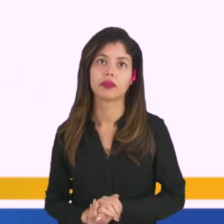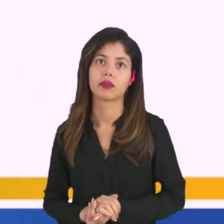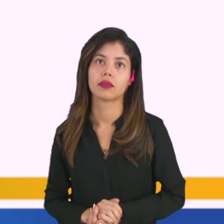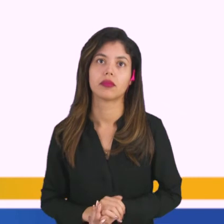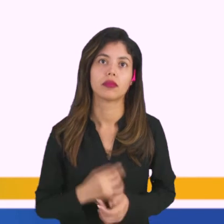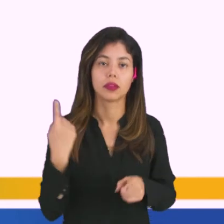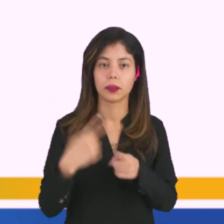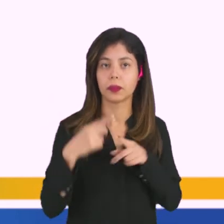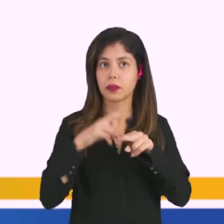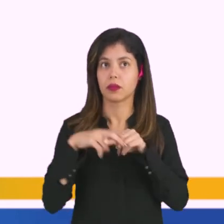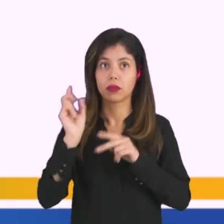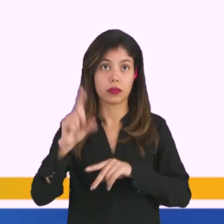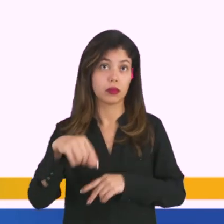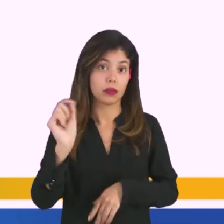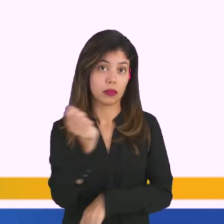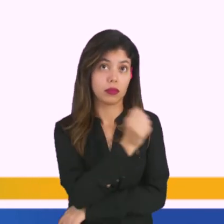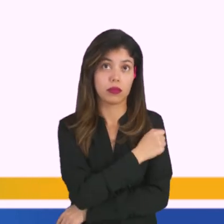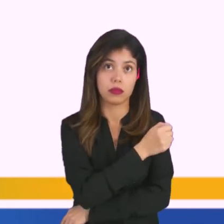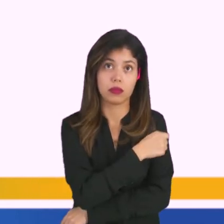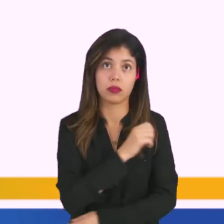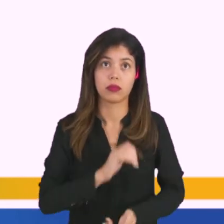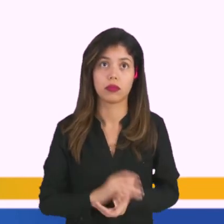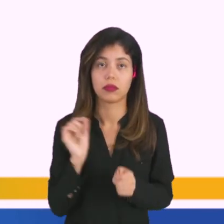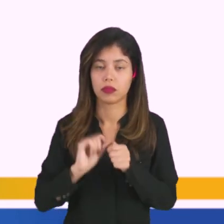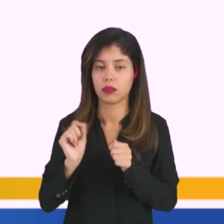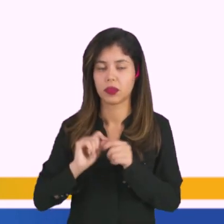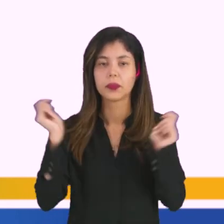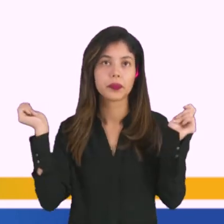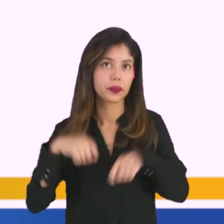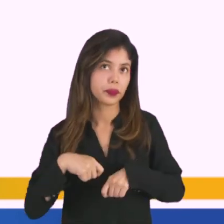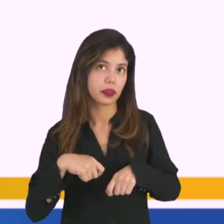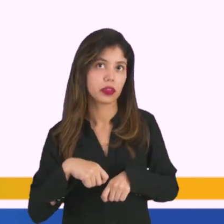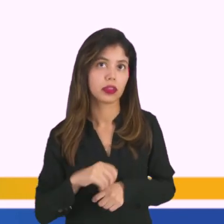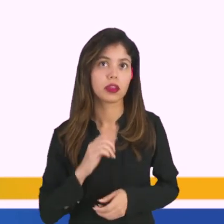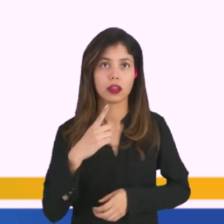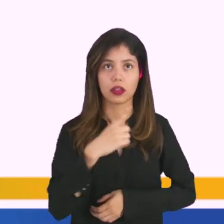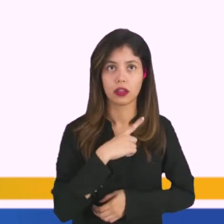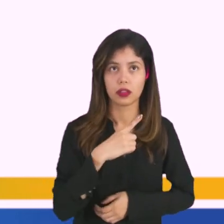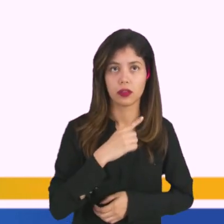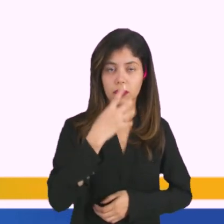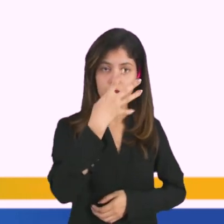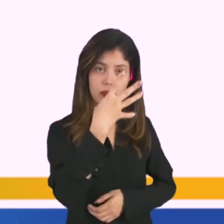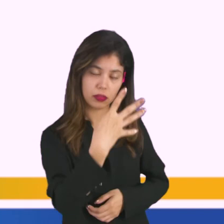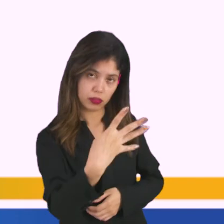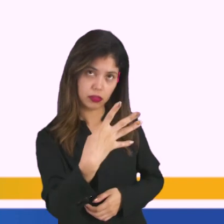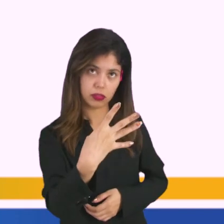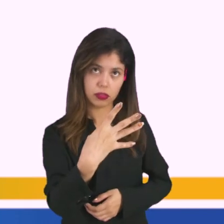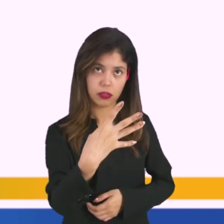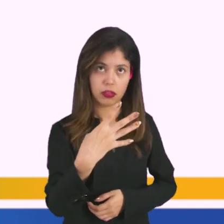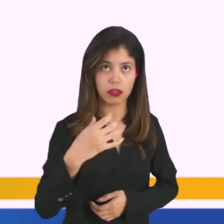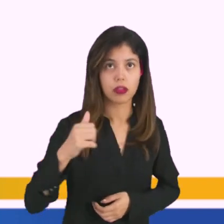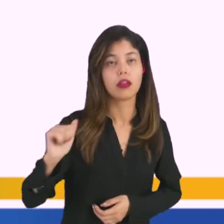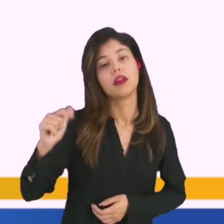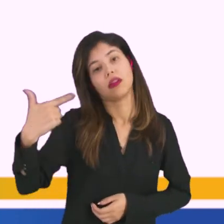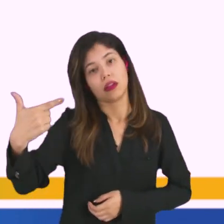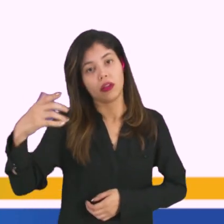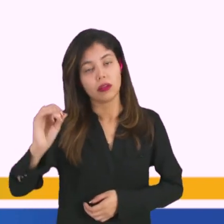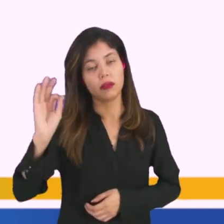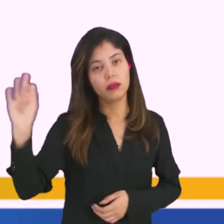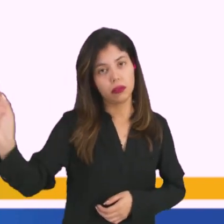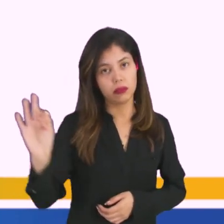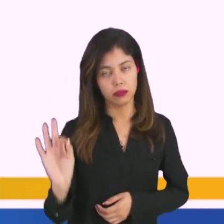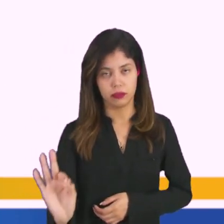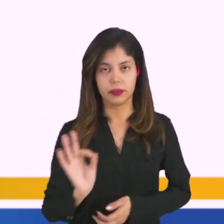20%. Portanto, ao se escolher aleatoriamente um aluno que fez esse exame, a probabilidade dele ter acertado pelo menos 4 questões